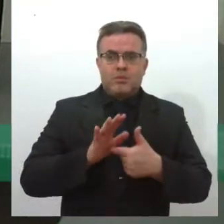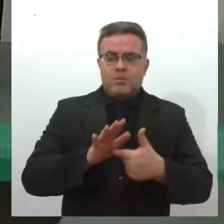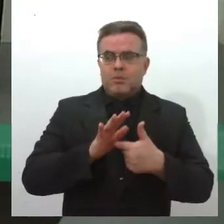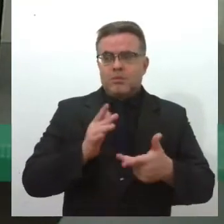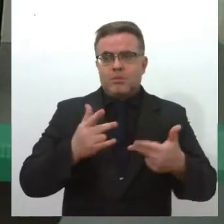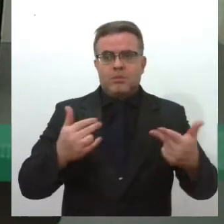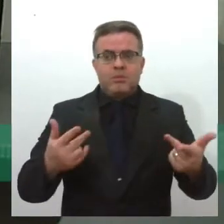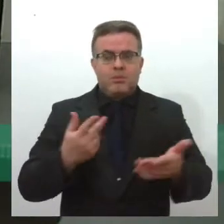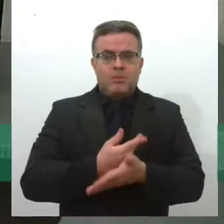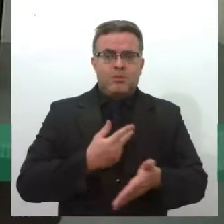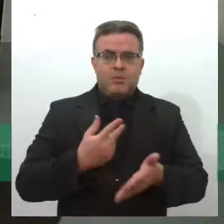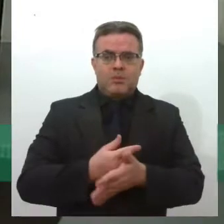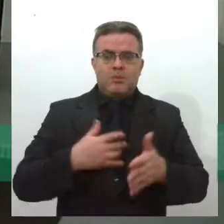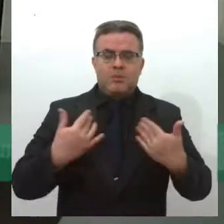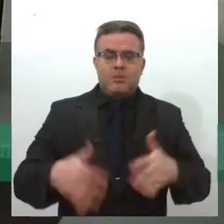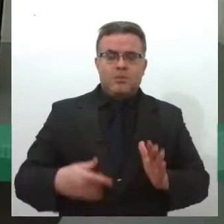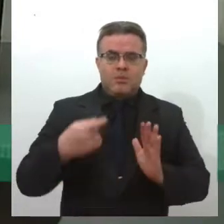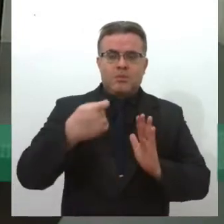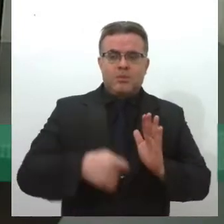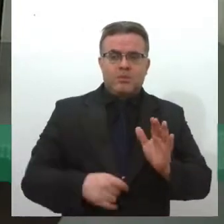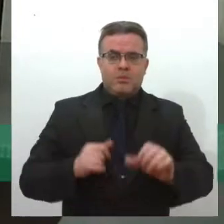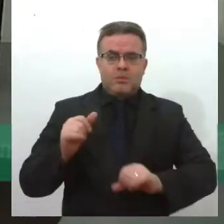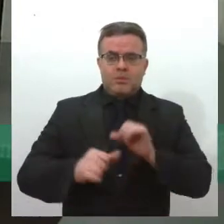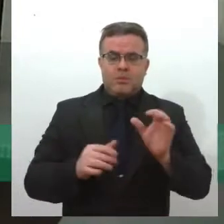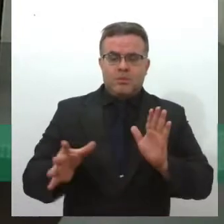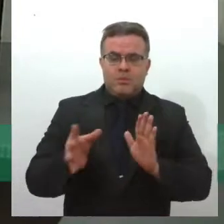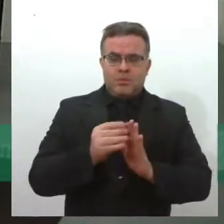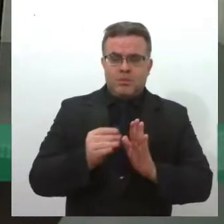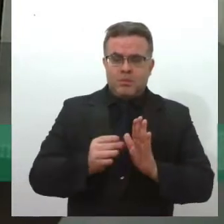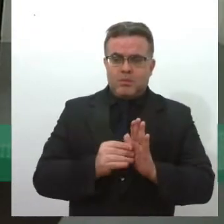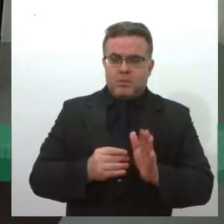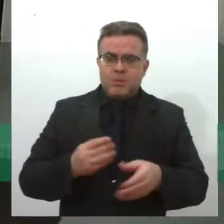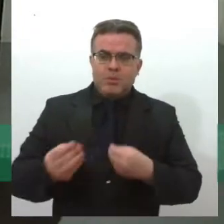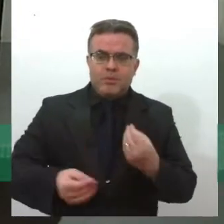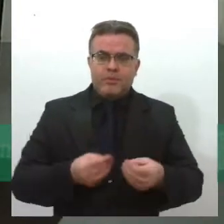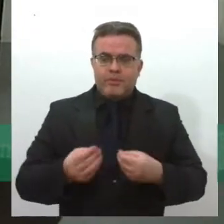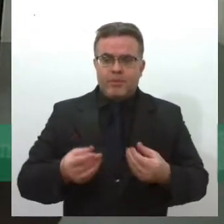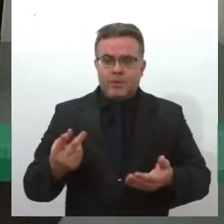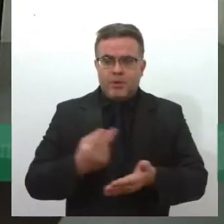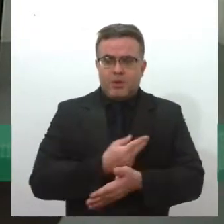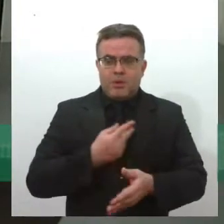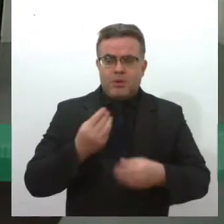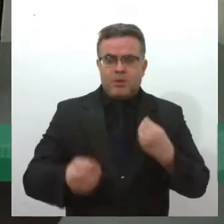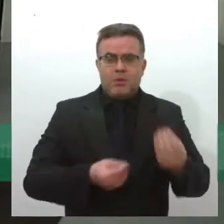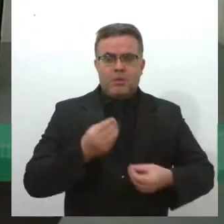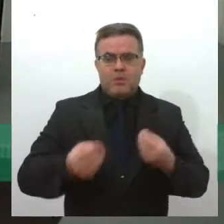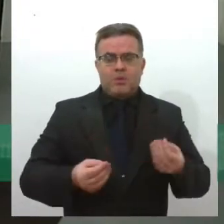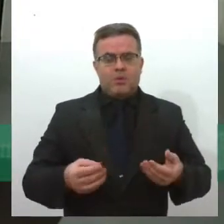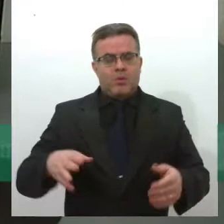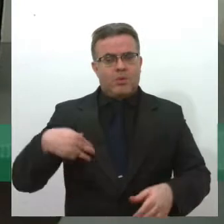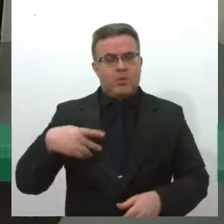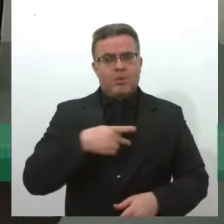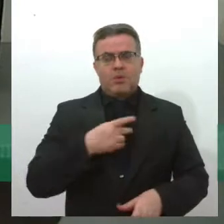administrativa. Com essa redação na alteração da lei, como é que fica aí o trabalho do Ministério